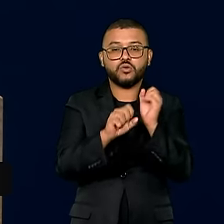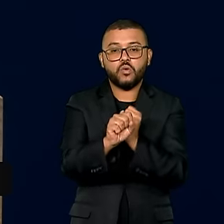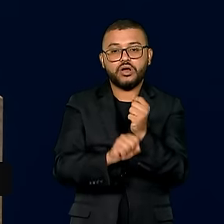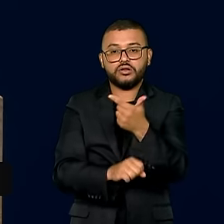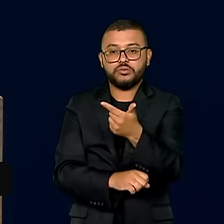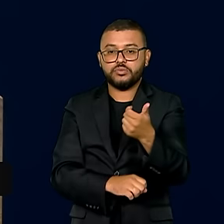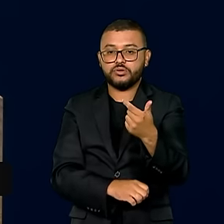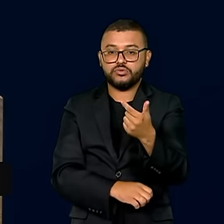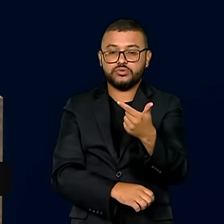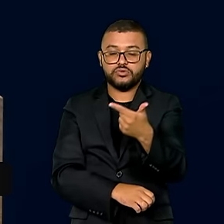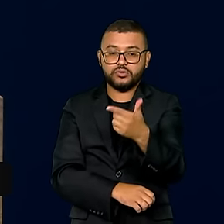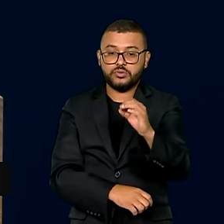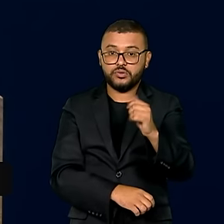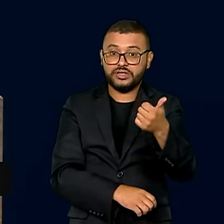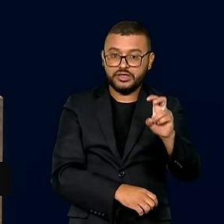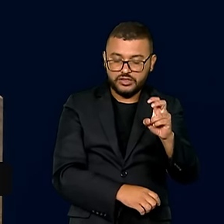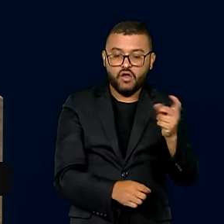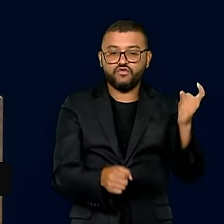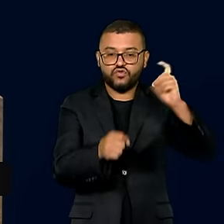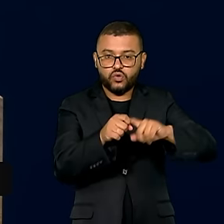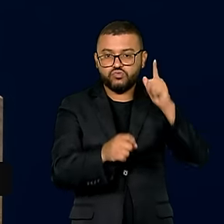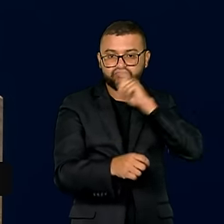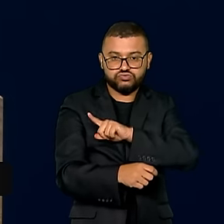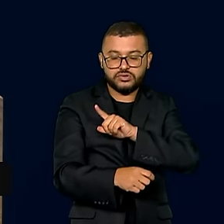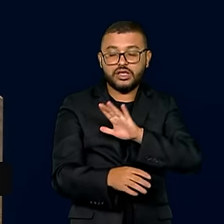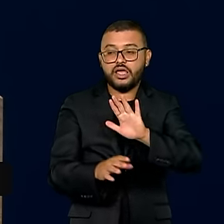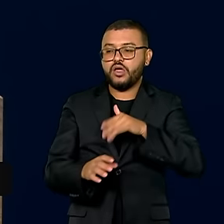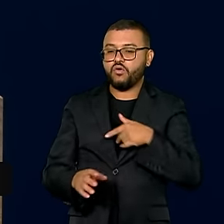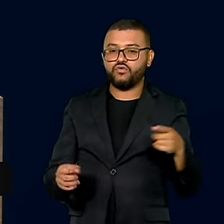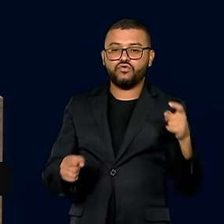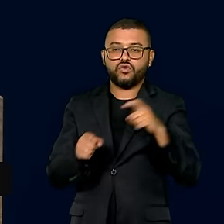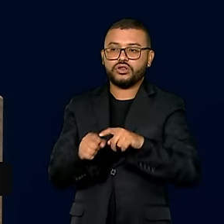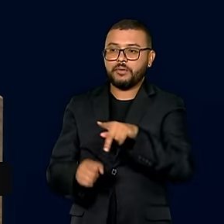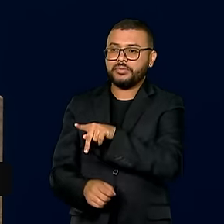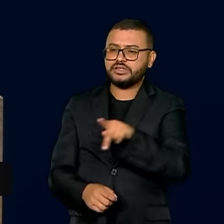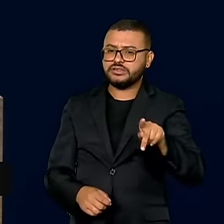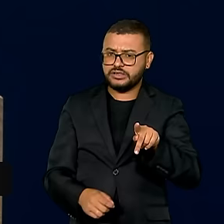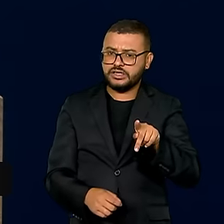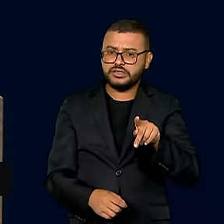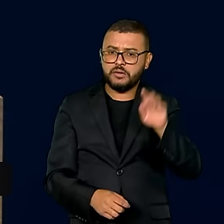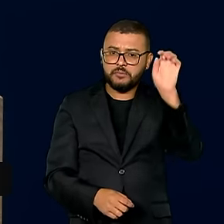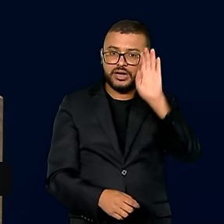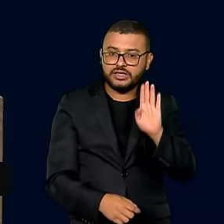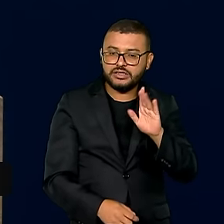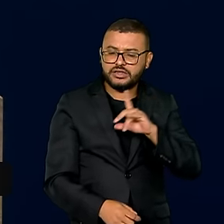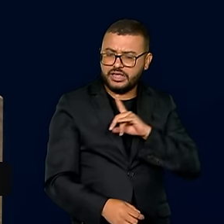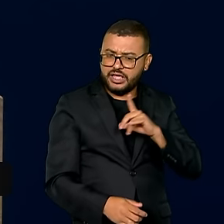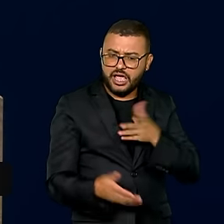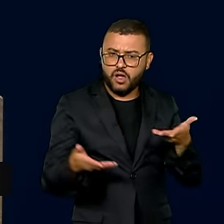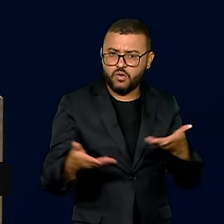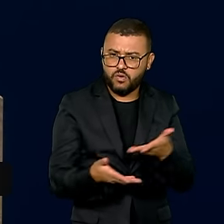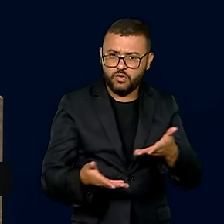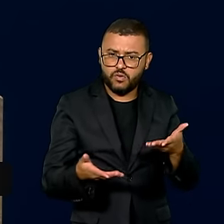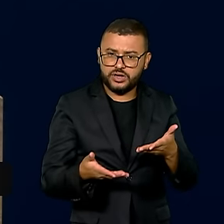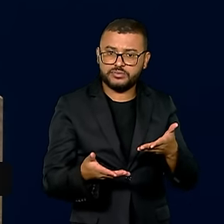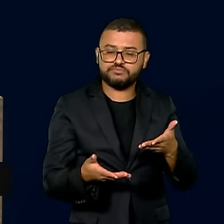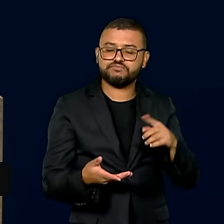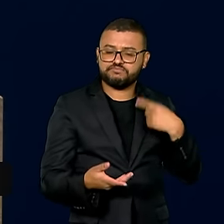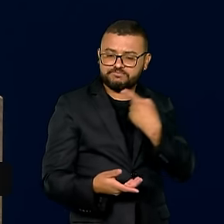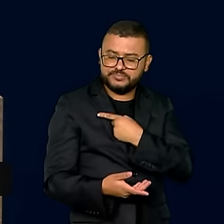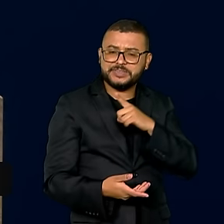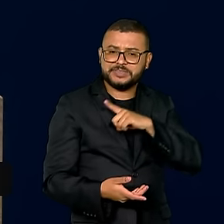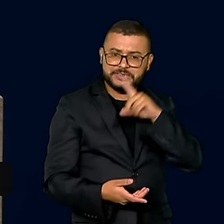2015. Ao retornar à presidência do Brasil, constato que estamos hoje